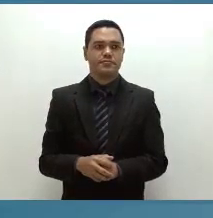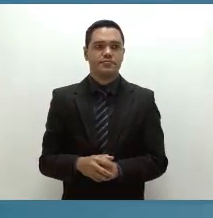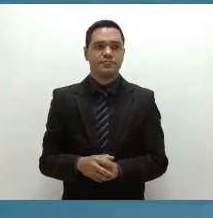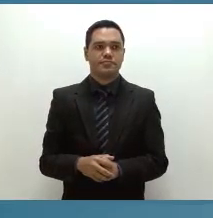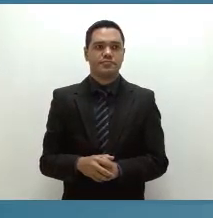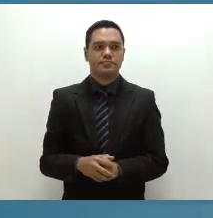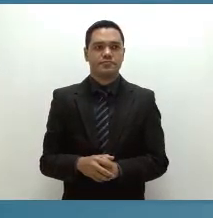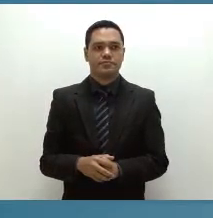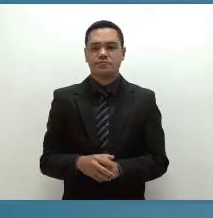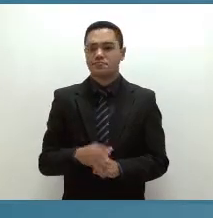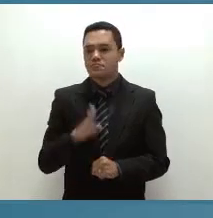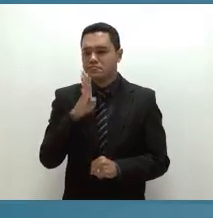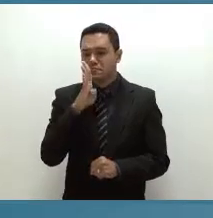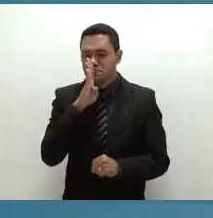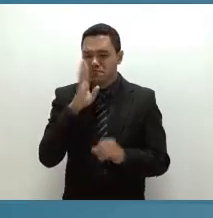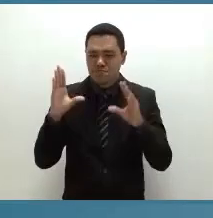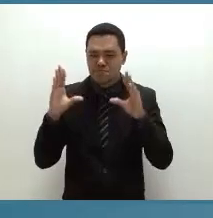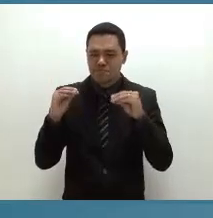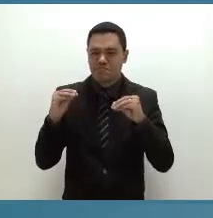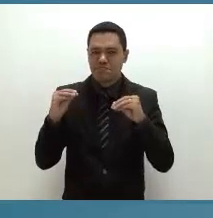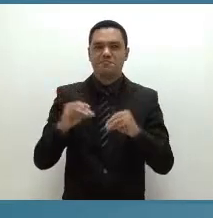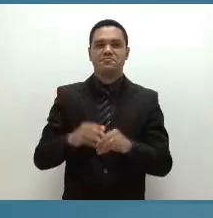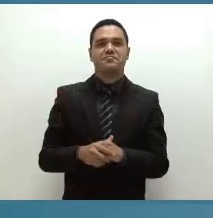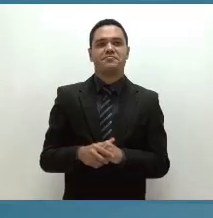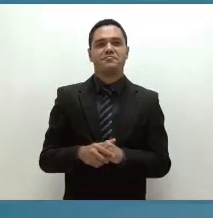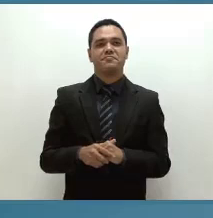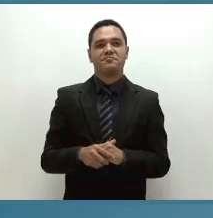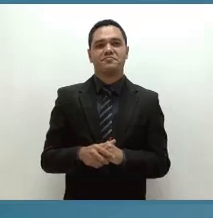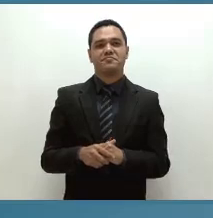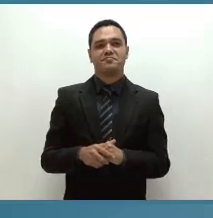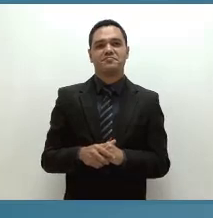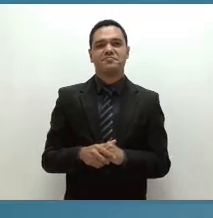Vossa Excelência está sem som.